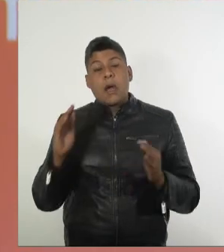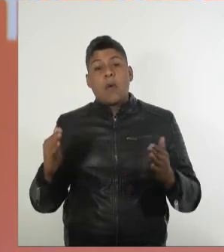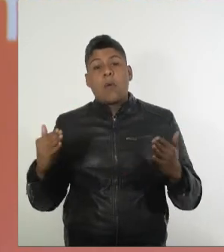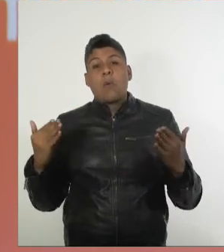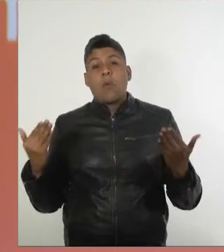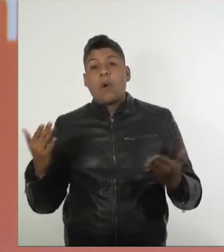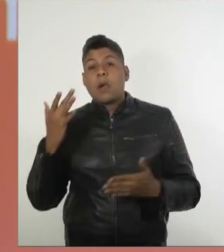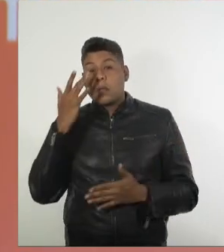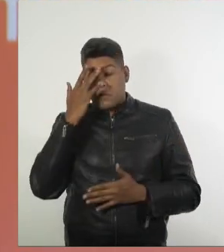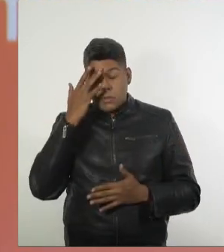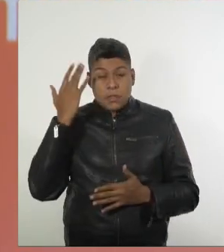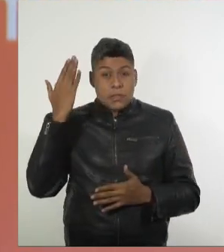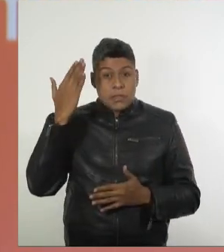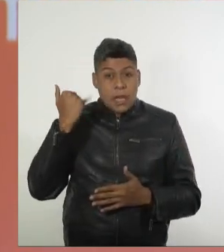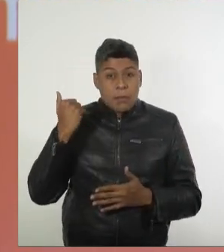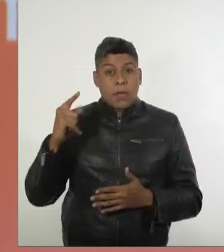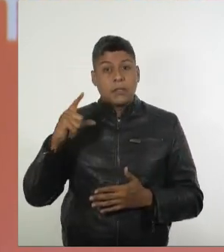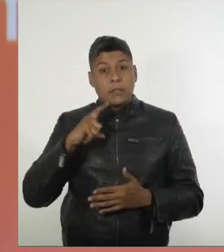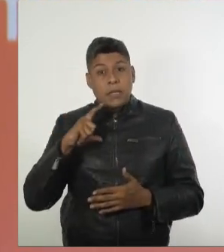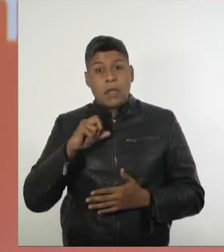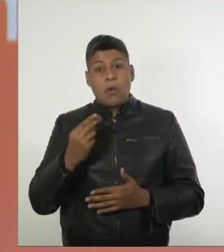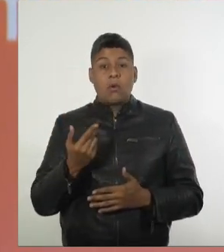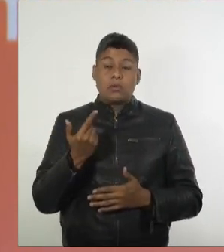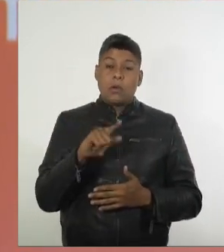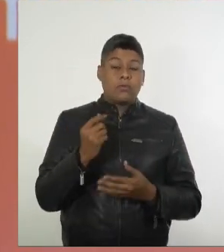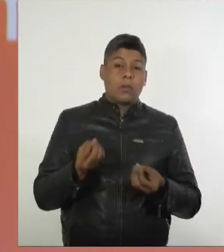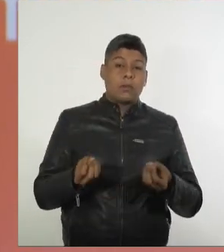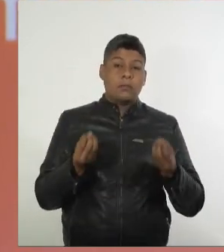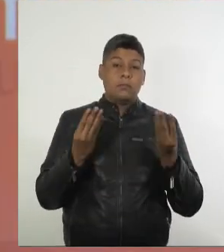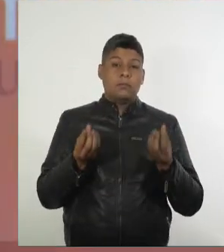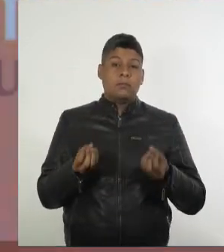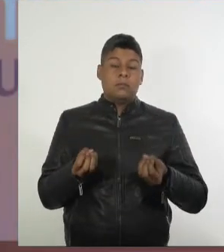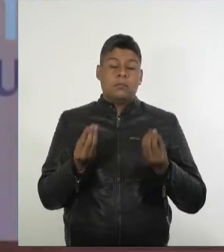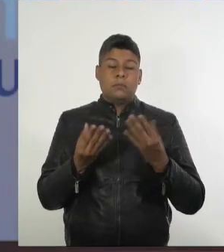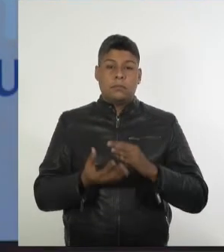quando a população vai saber se teremos ou não esses eventos?